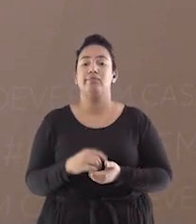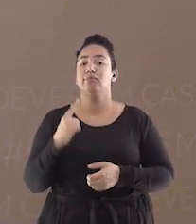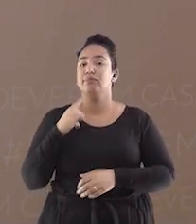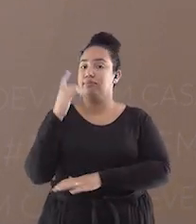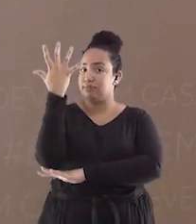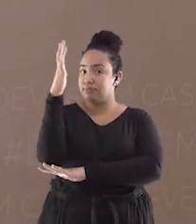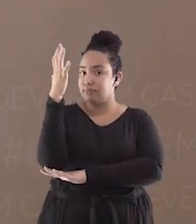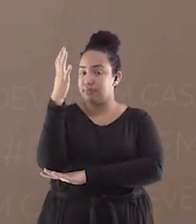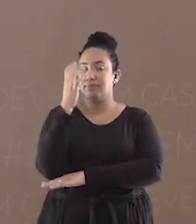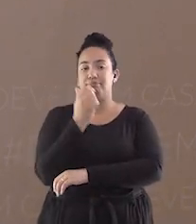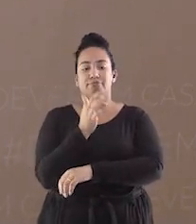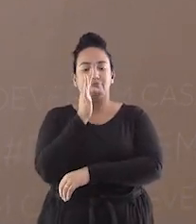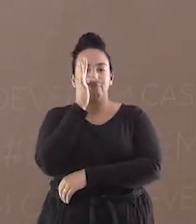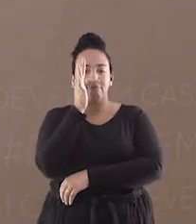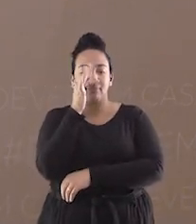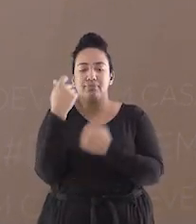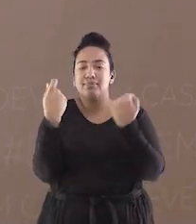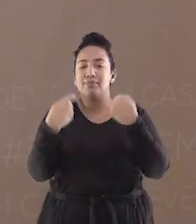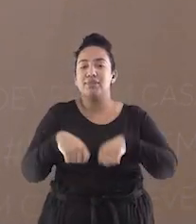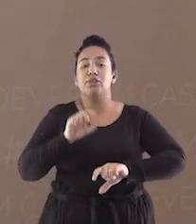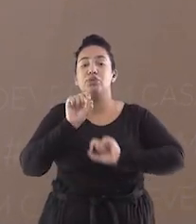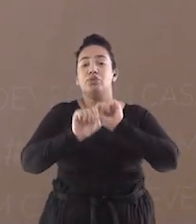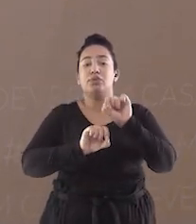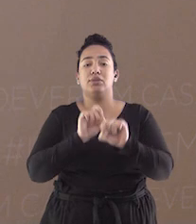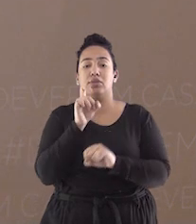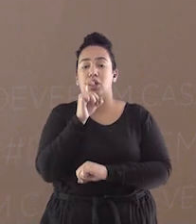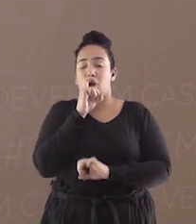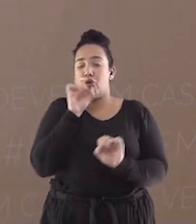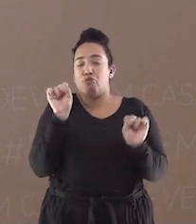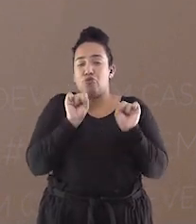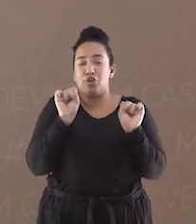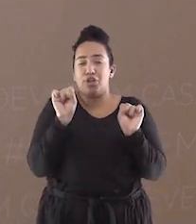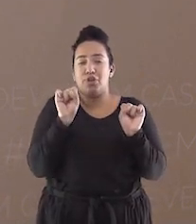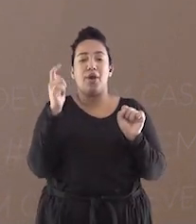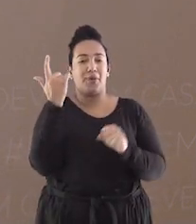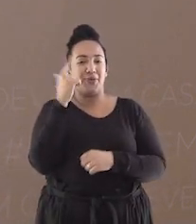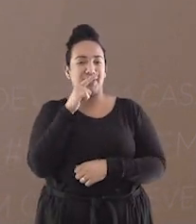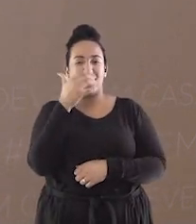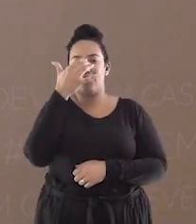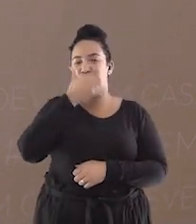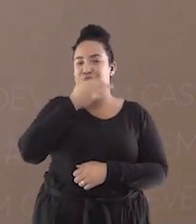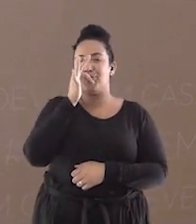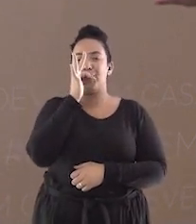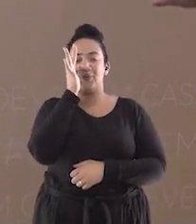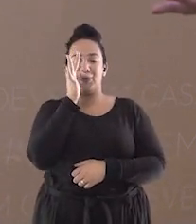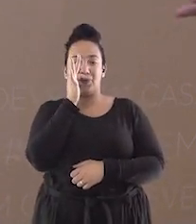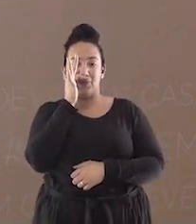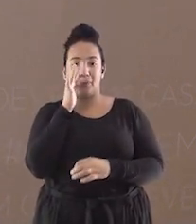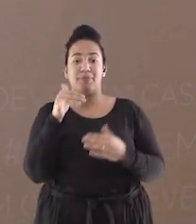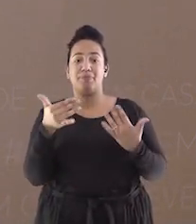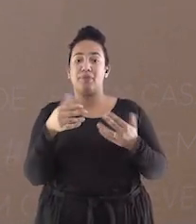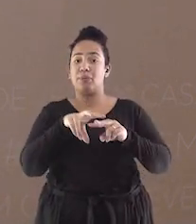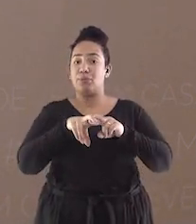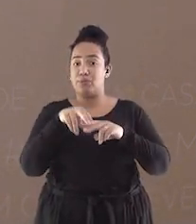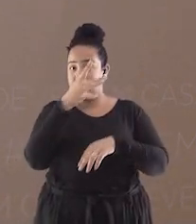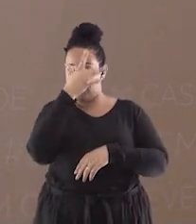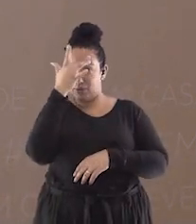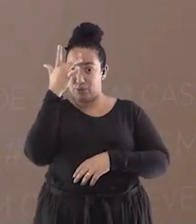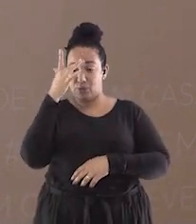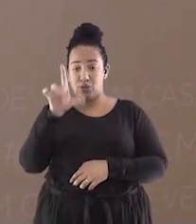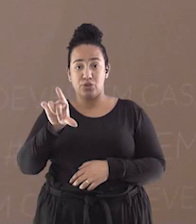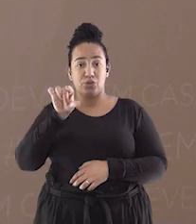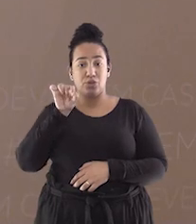que precisam de um clima mais frio para dar flores e frutos. Até por isso, muitos produtores procuram locais